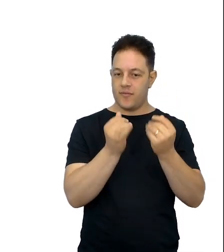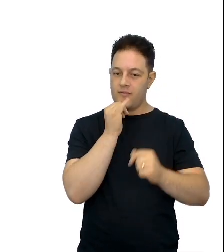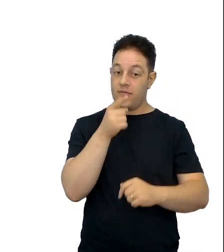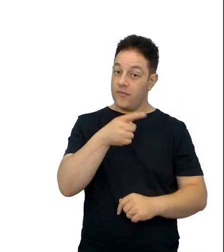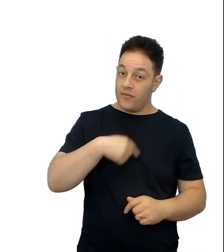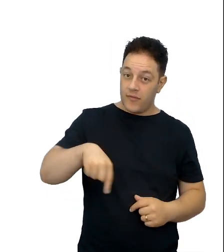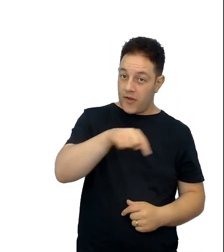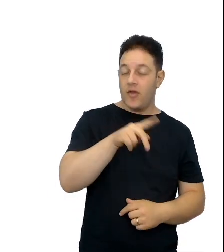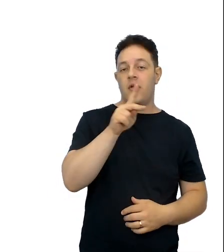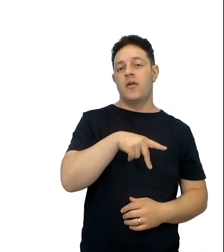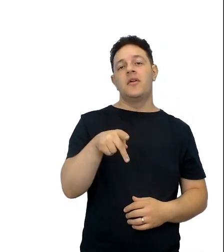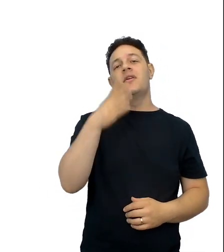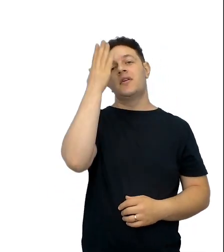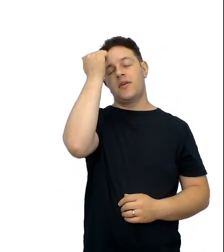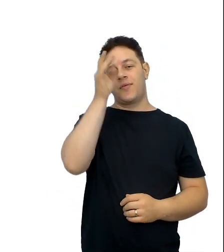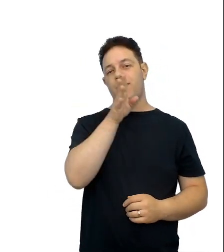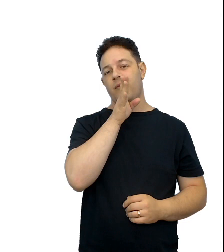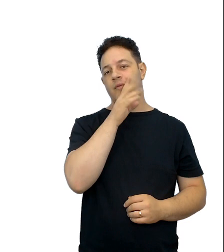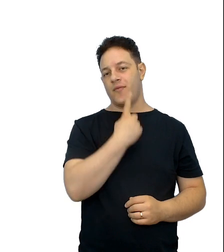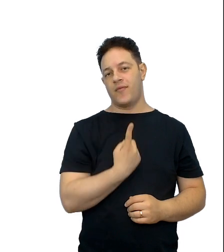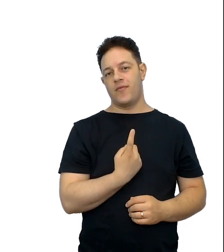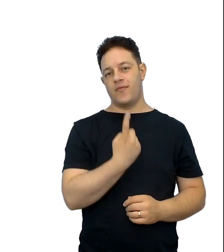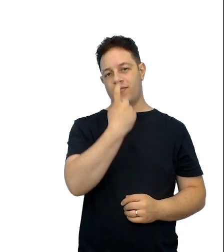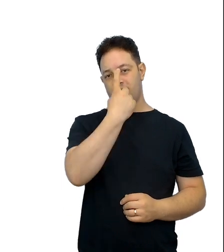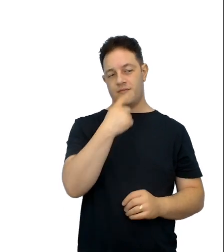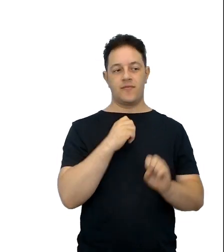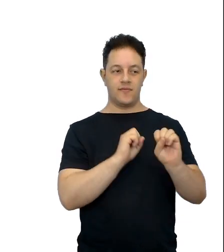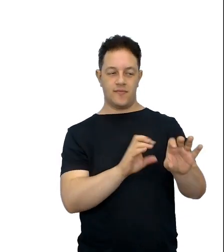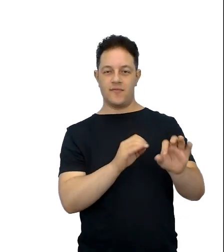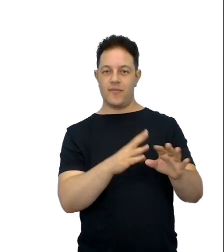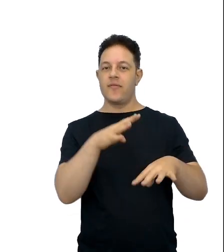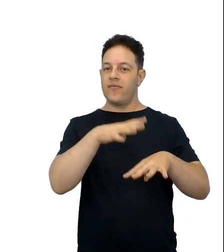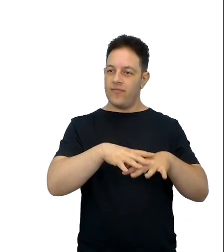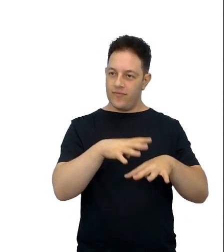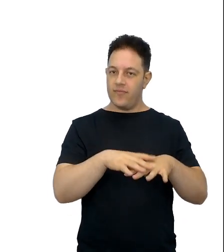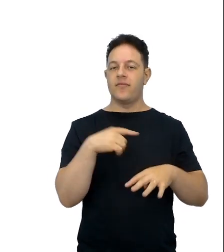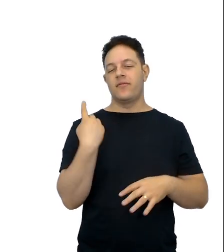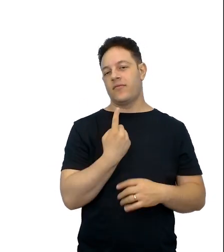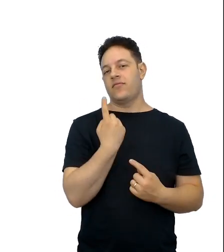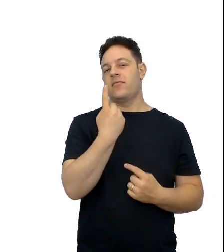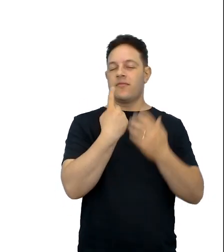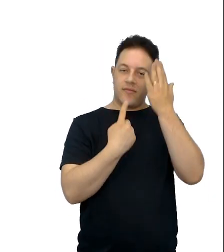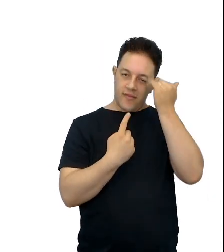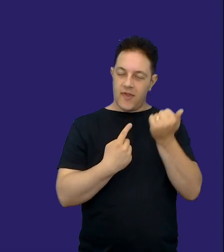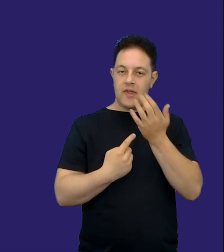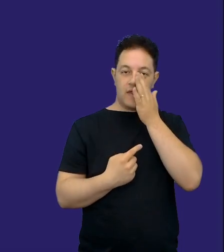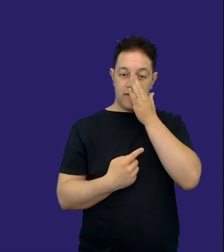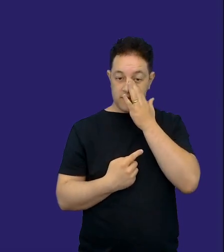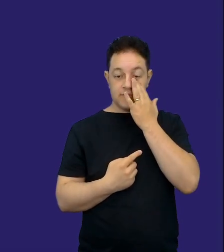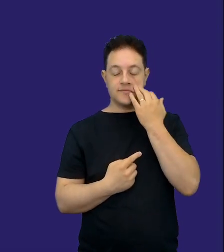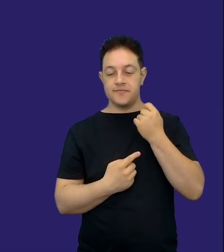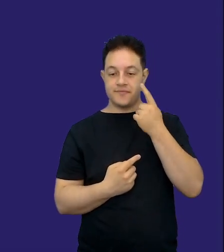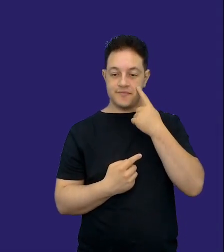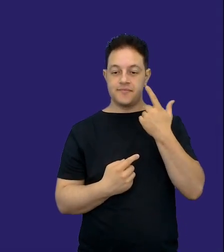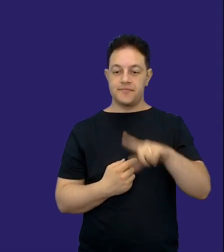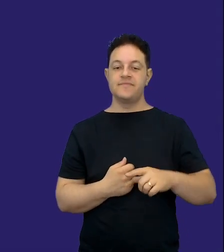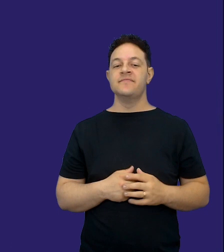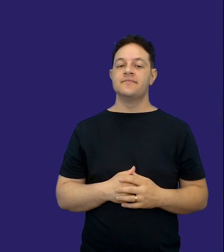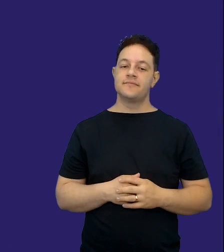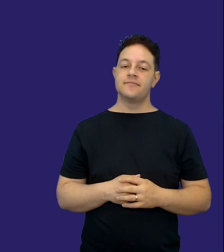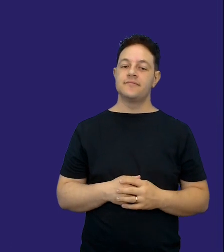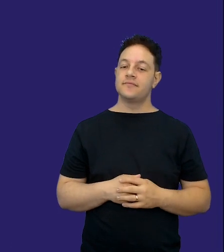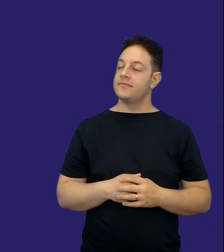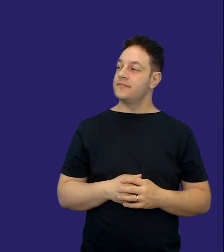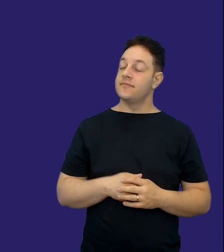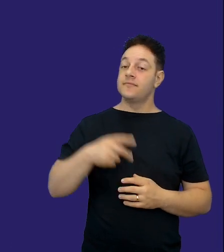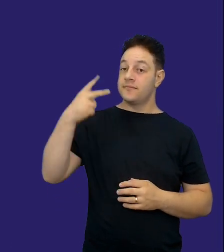nós, professores, que ensinamos matemática, que temos, tá? Vamos lá. A nossa